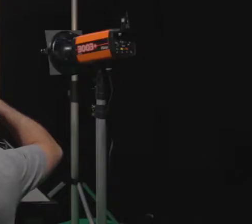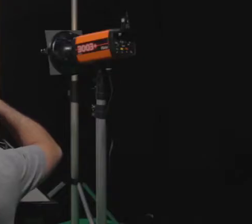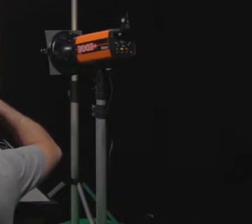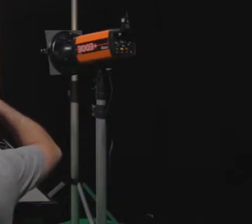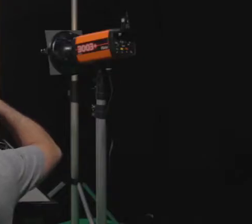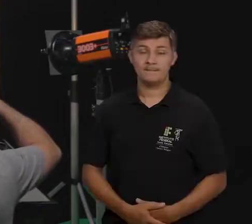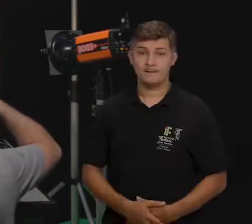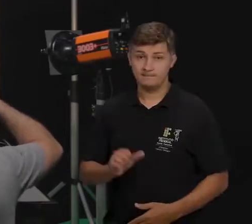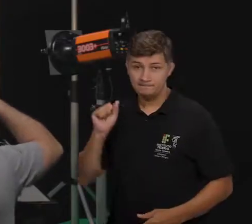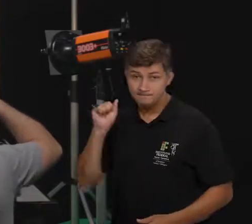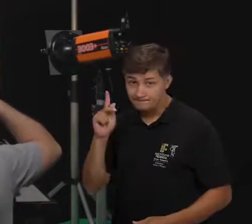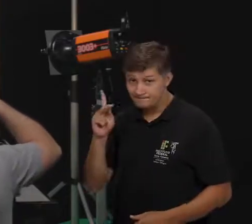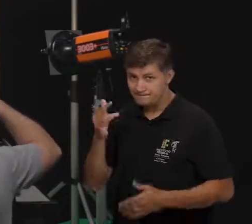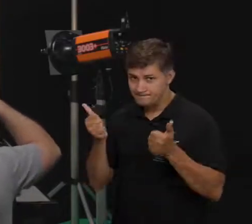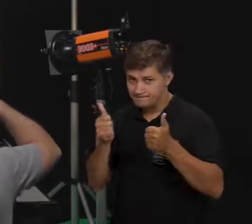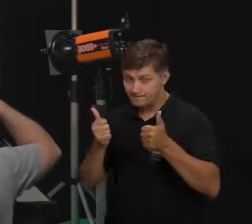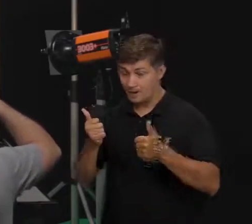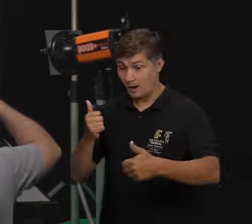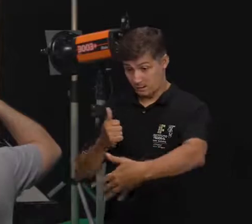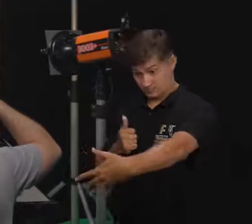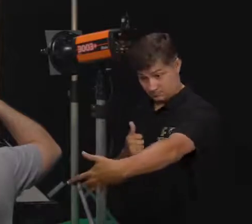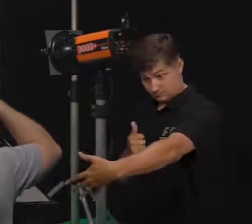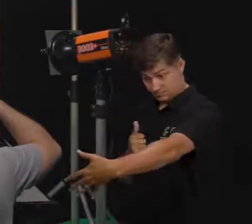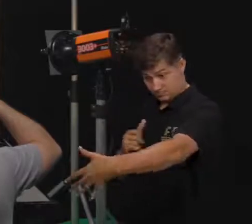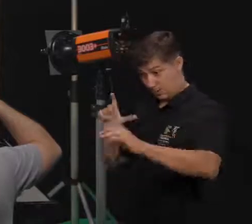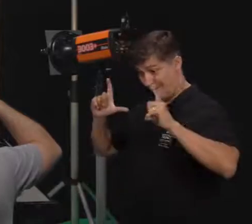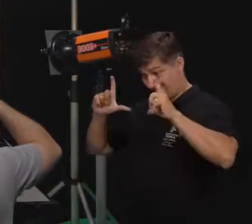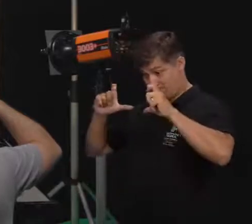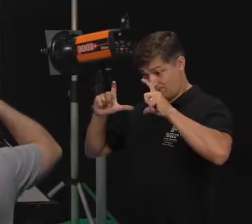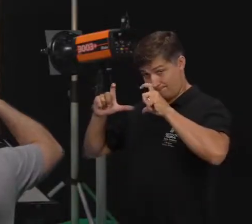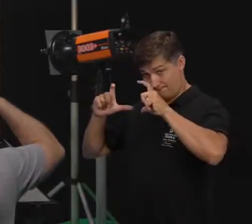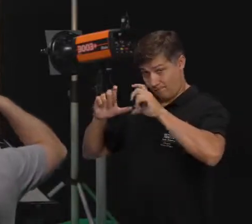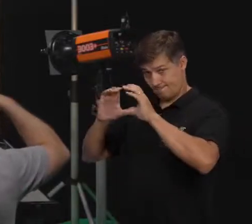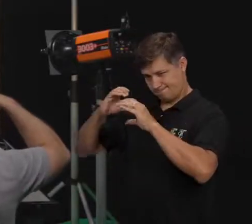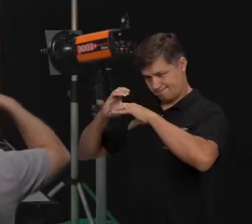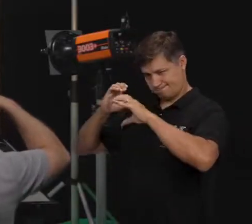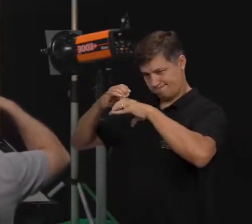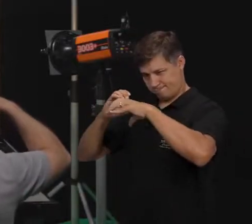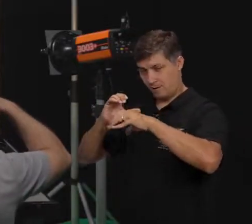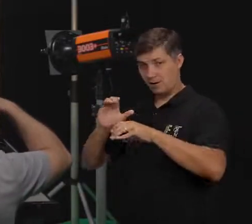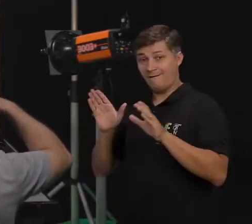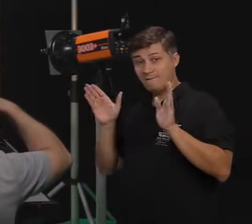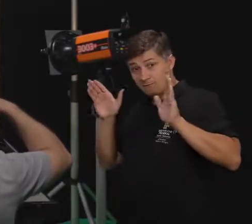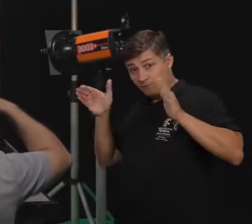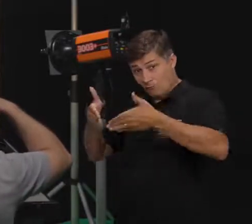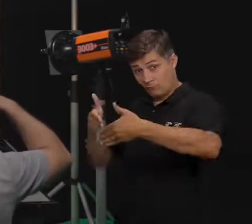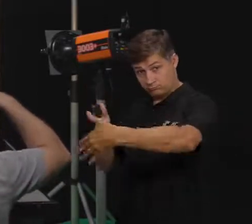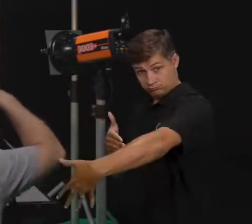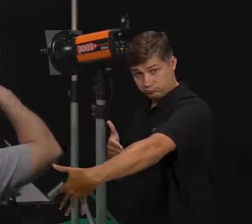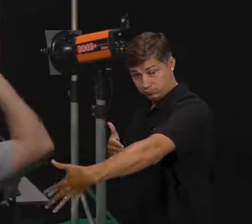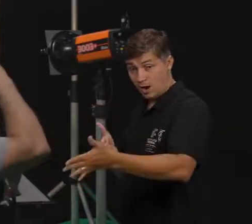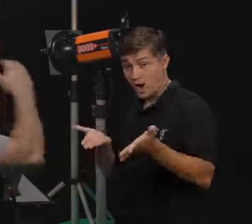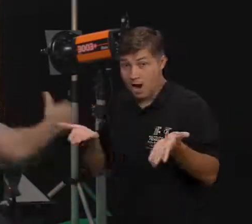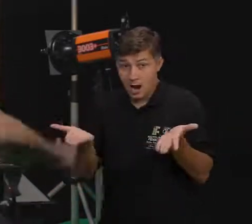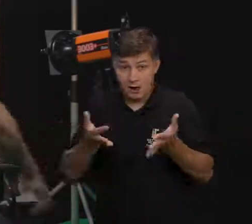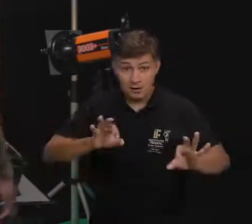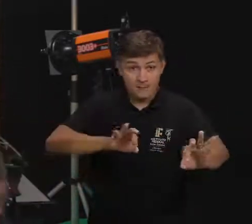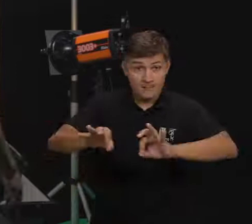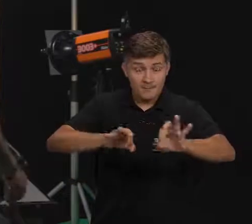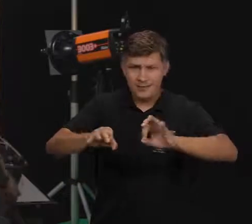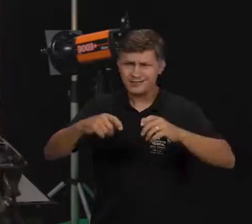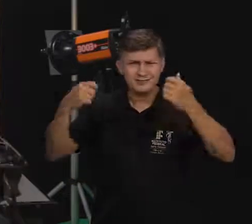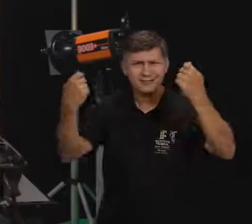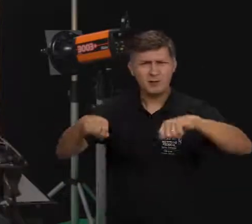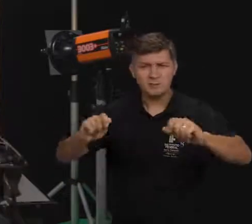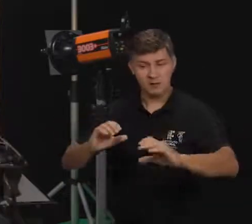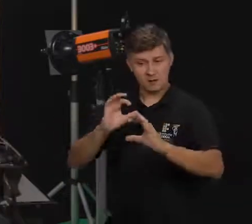Focou? Ok. Ó, então ela colocou a mão, eu fiz o foco. E agora eu vou preparar. Então eu nem